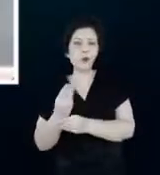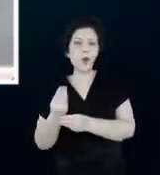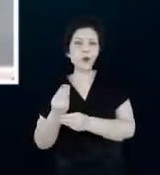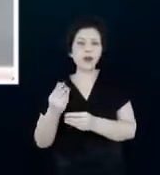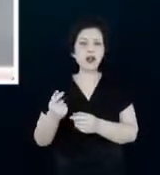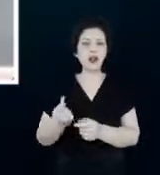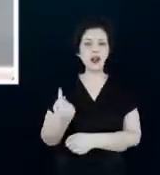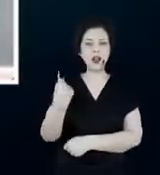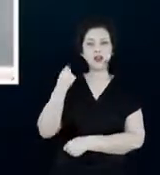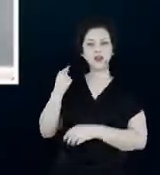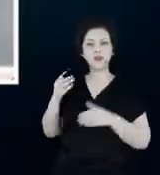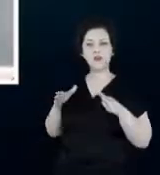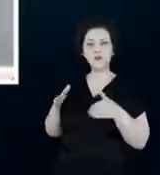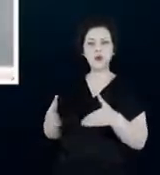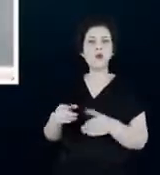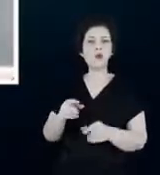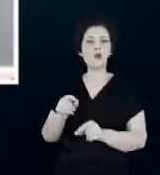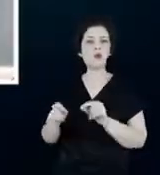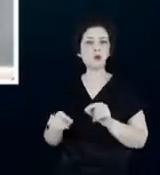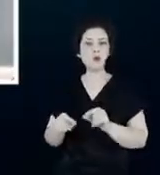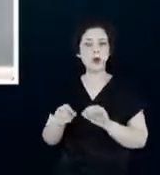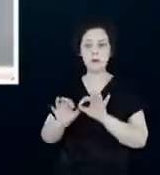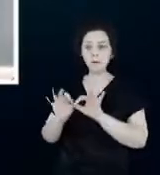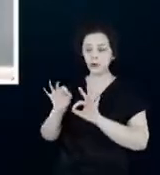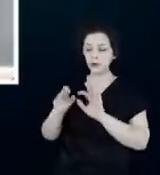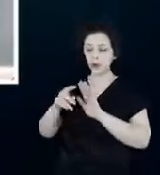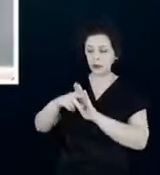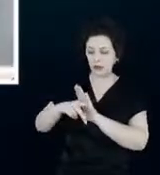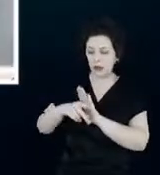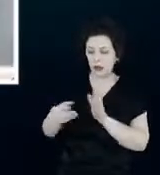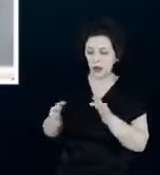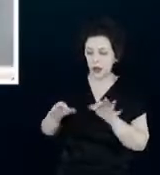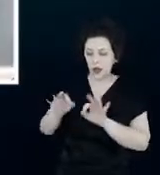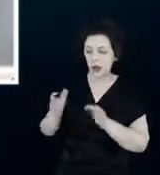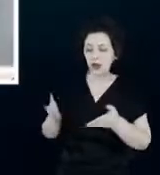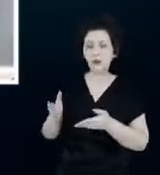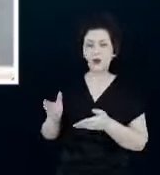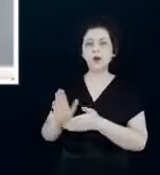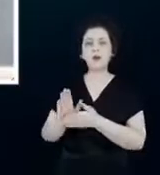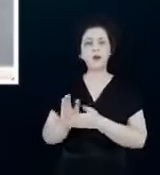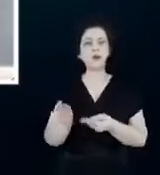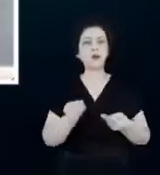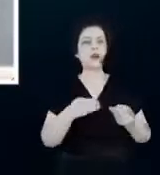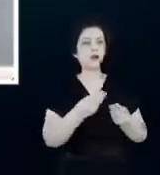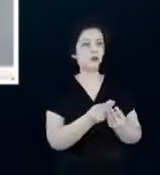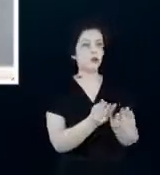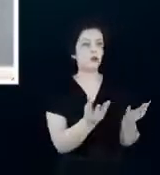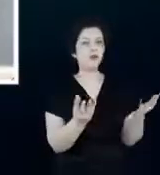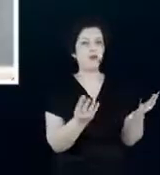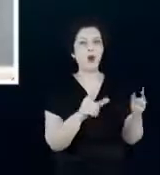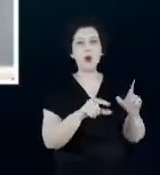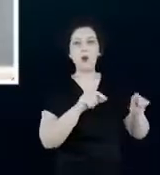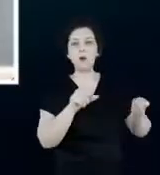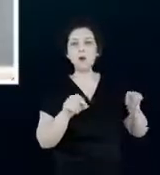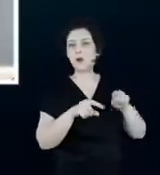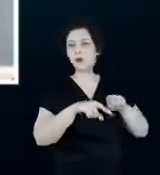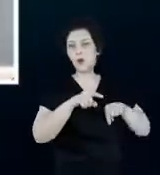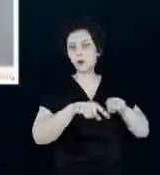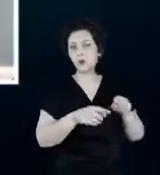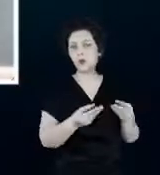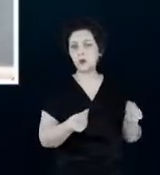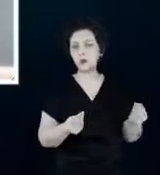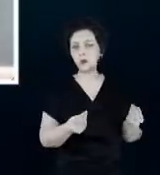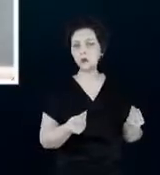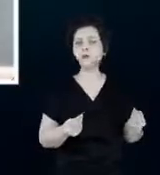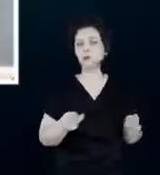eram voltados, então, para os projetos e agora terão que ser apresentados como portfólio. Então, isso vai,